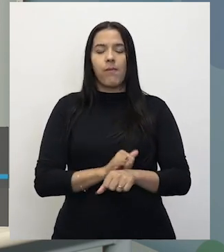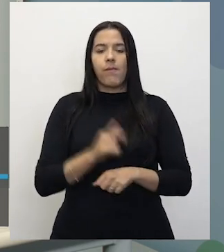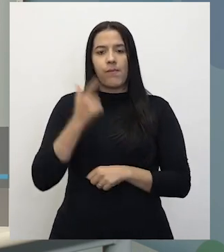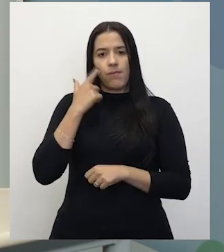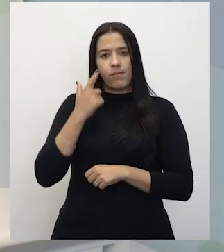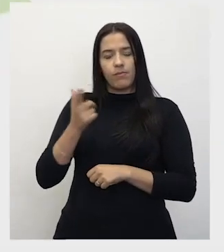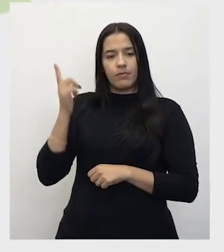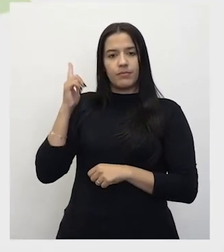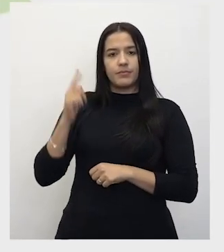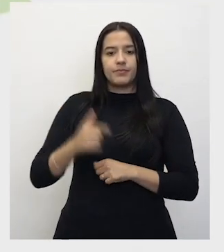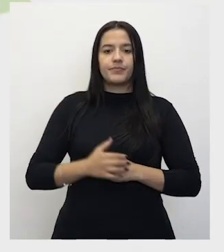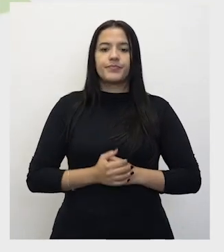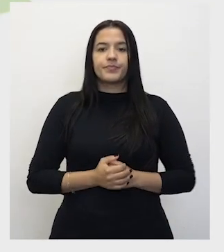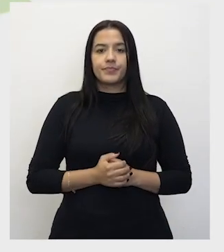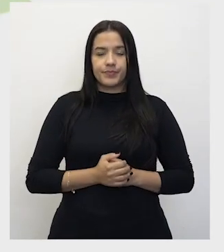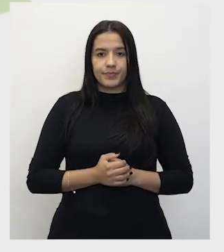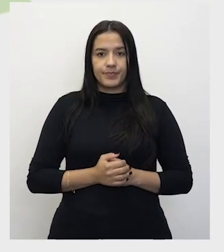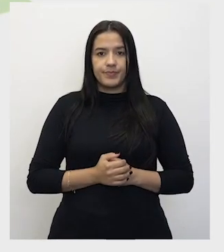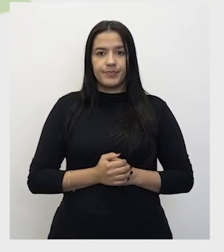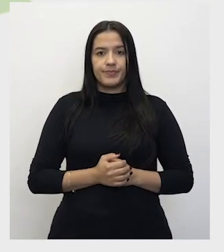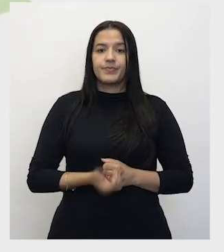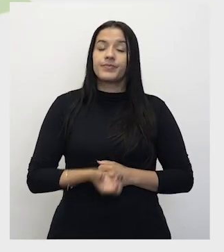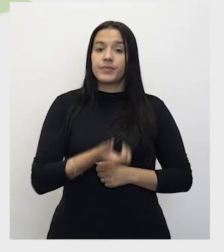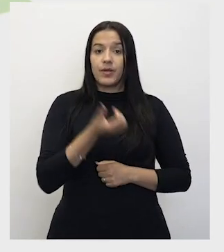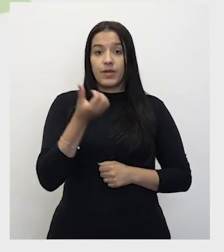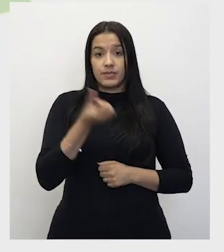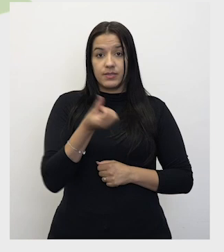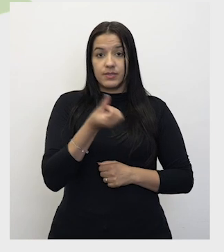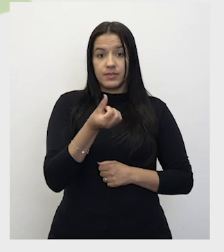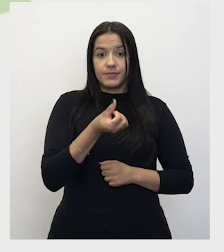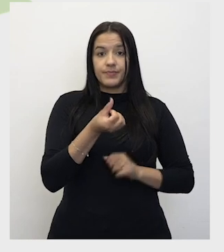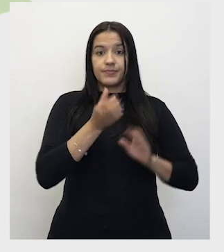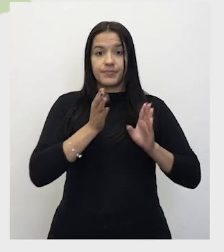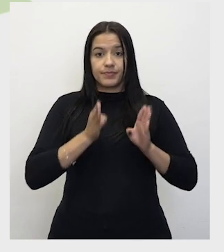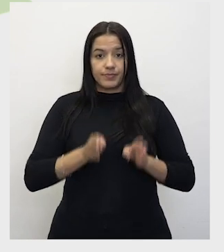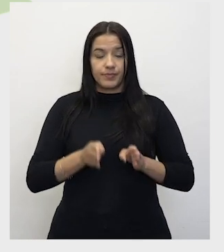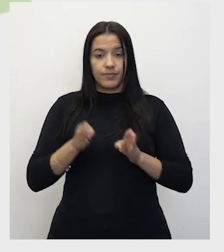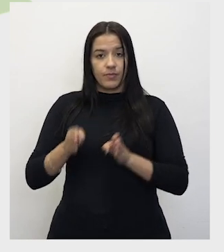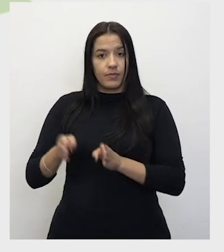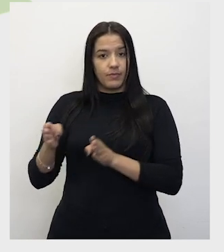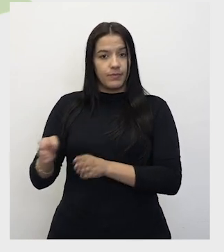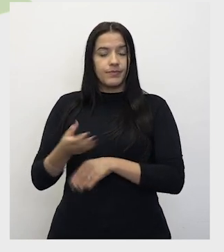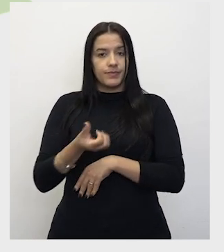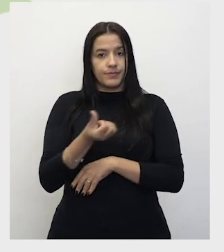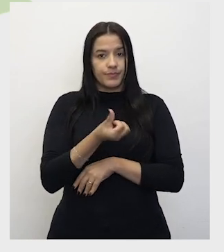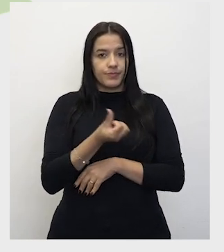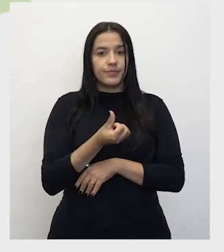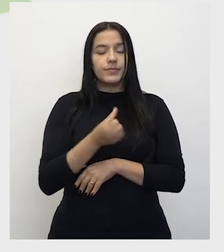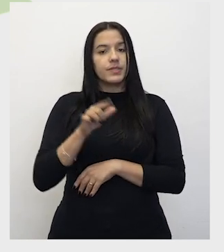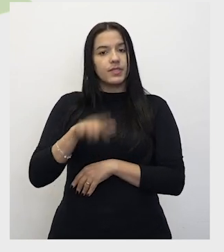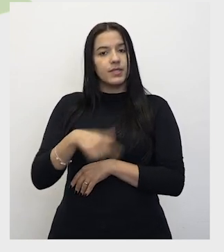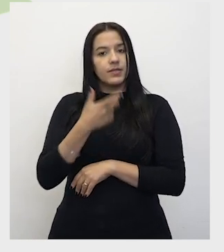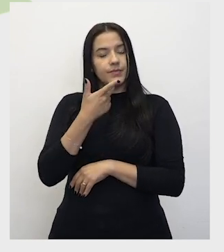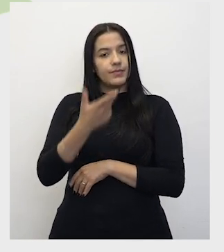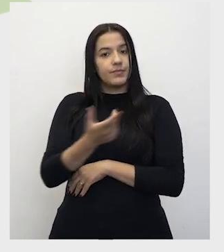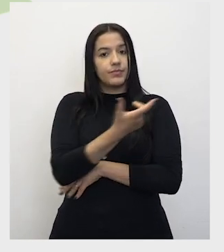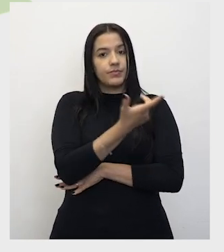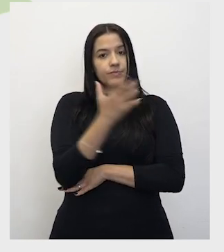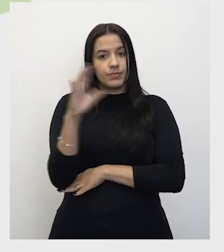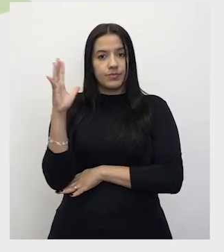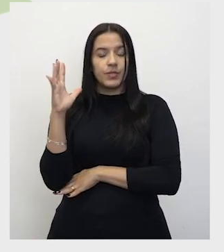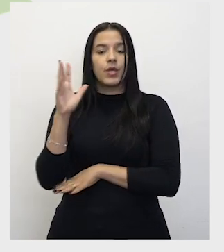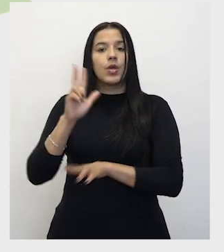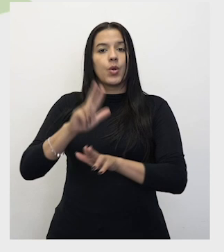tela. A 6ª etapa do projeto, a gente está falando do meio ambiente. Esse é o nosso objetivo do